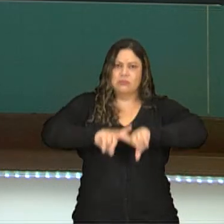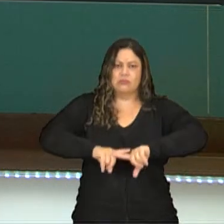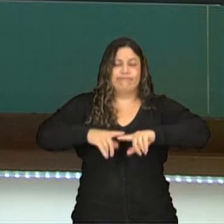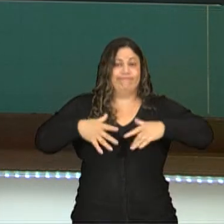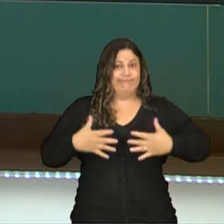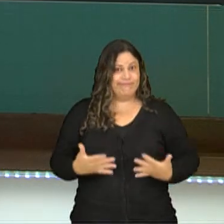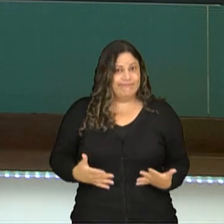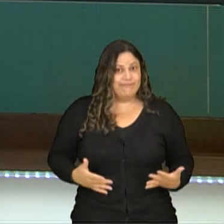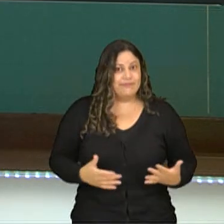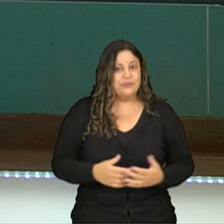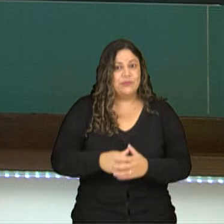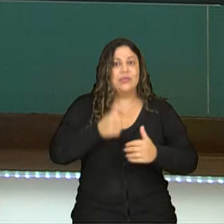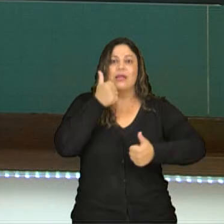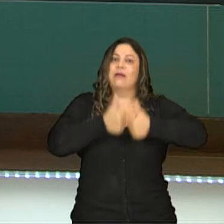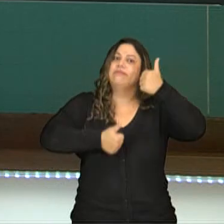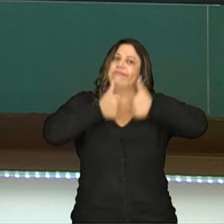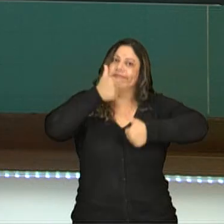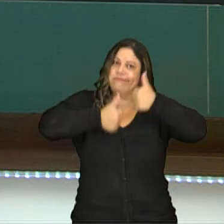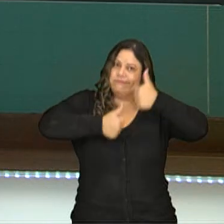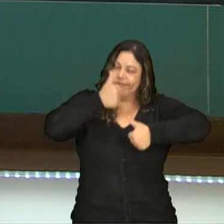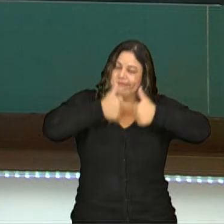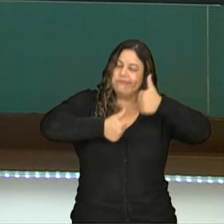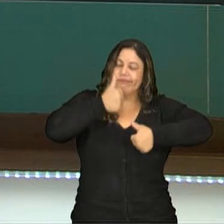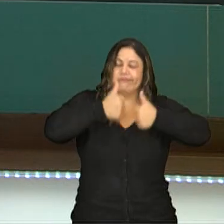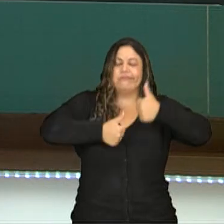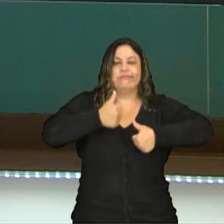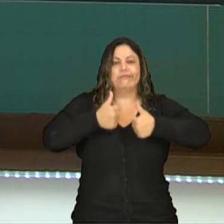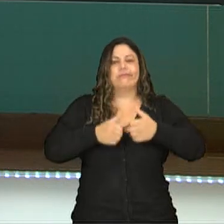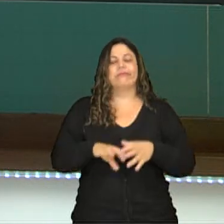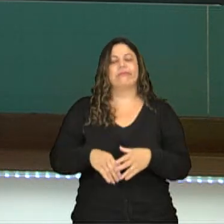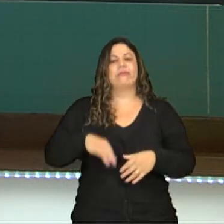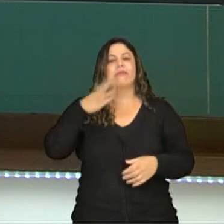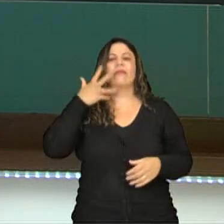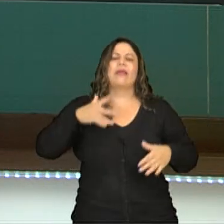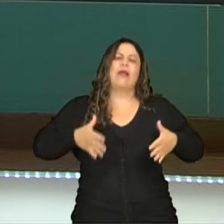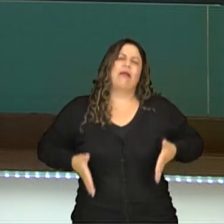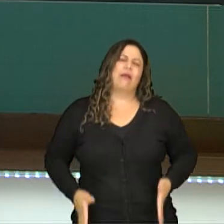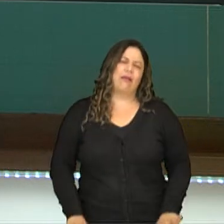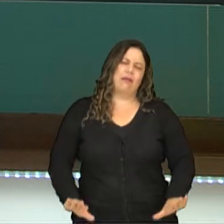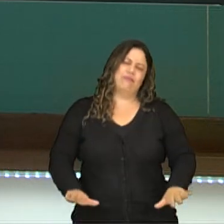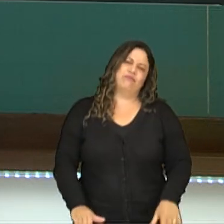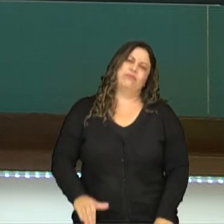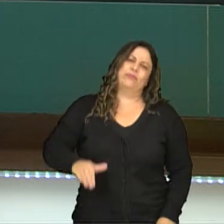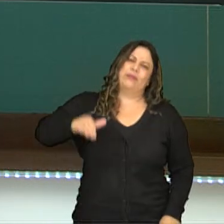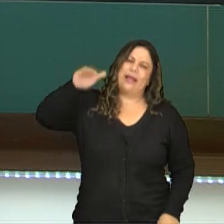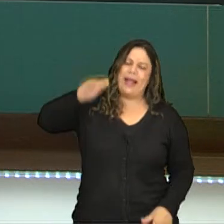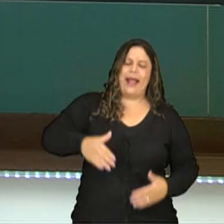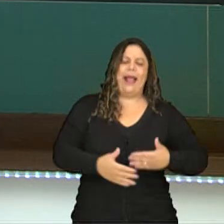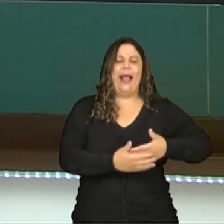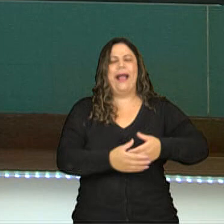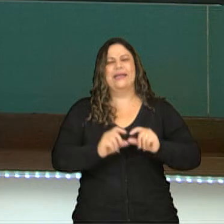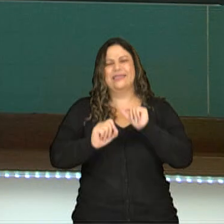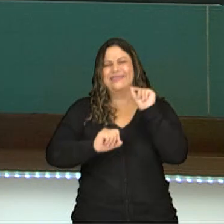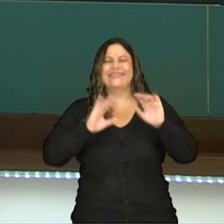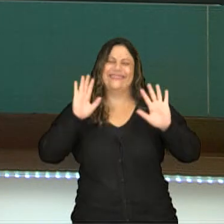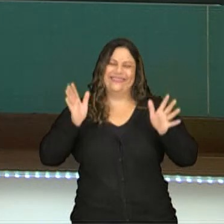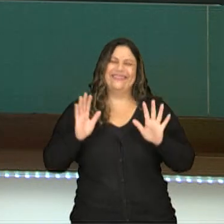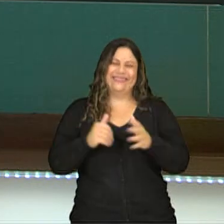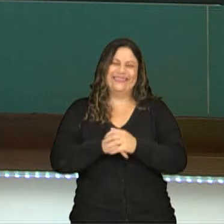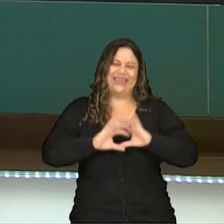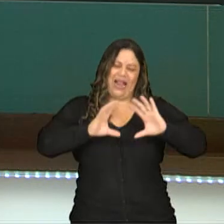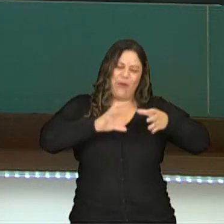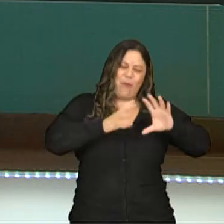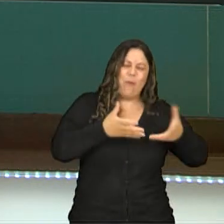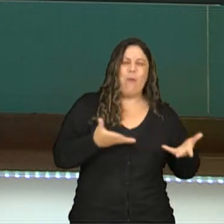país? Futebol, né? A criança nasce já com a bolinha já dentro do berço. Muitos casos, a gente sabe que tem